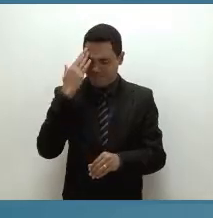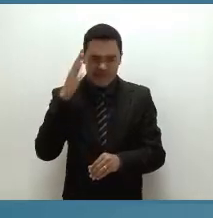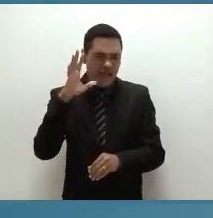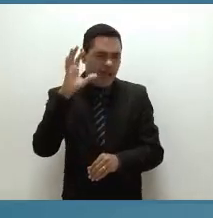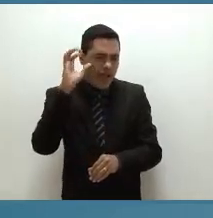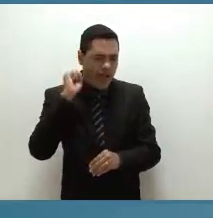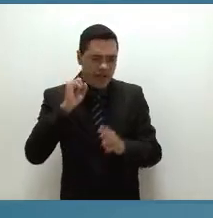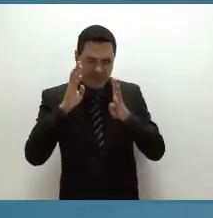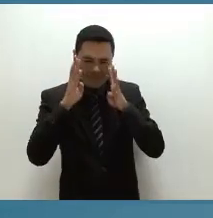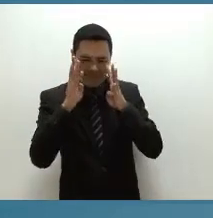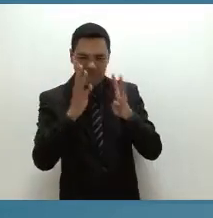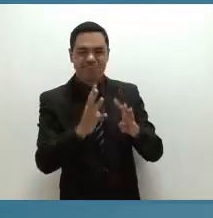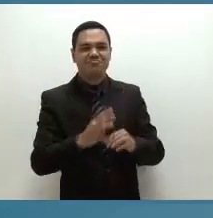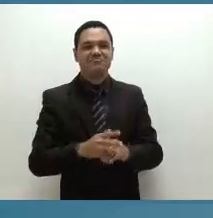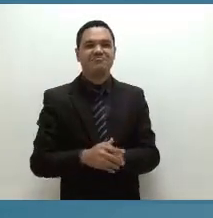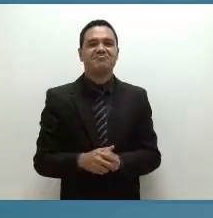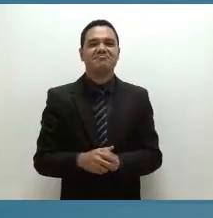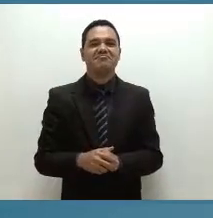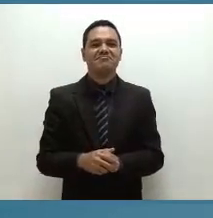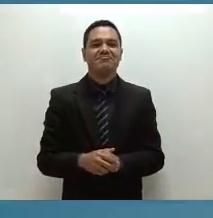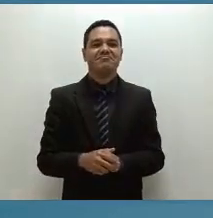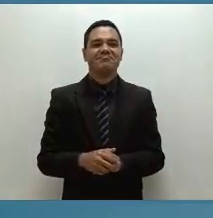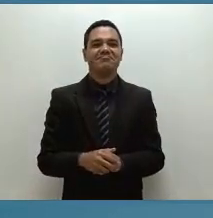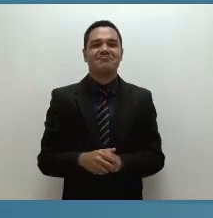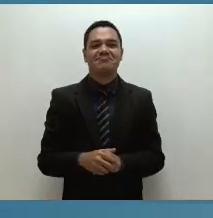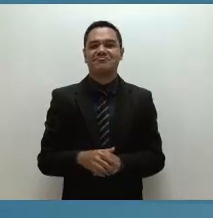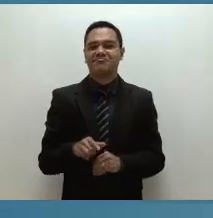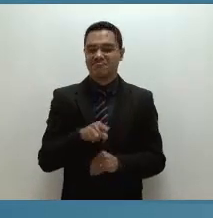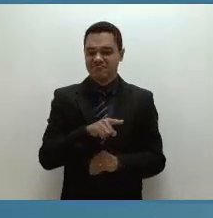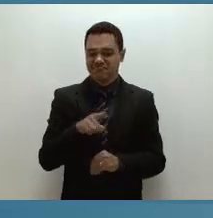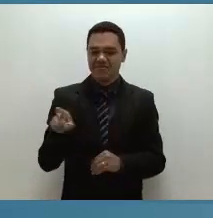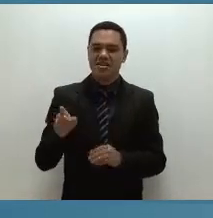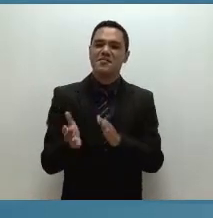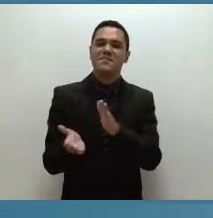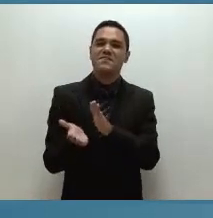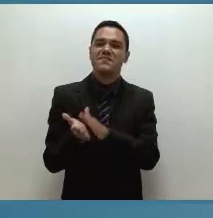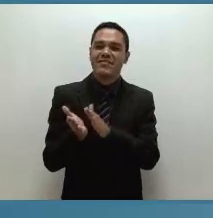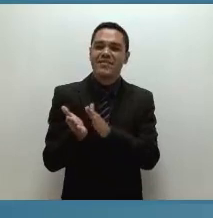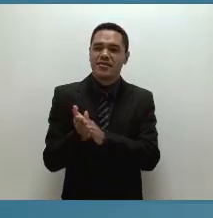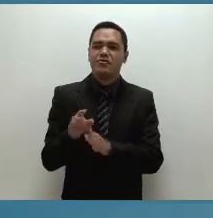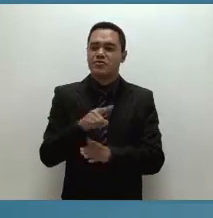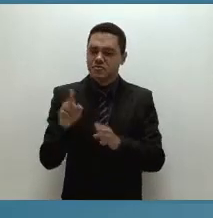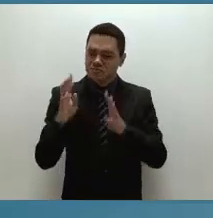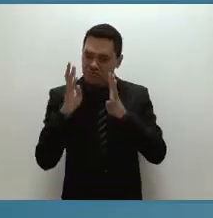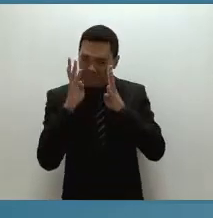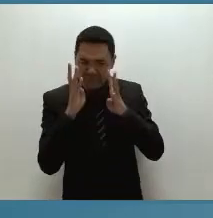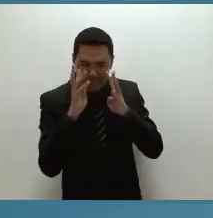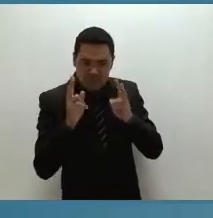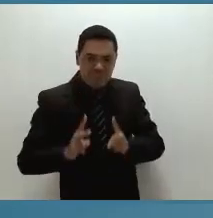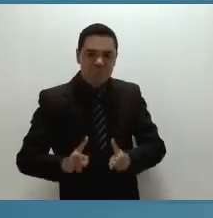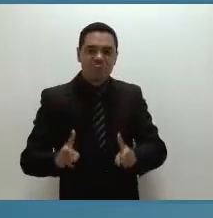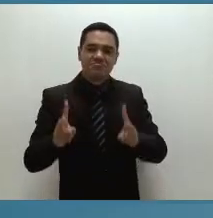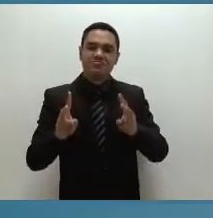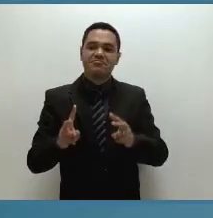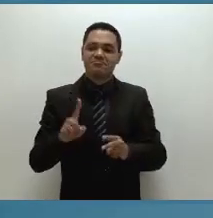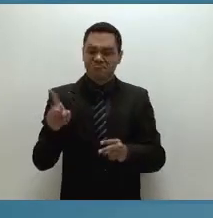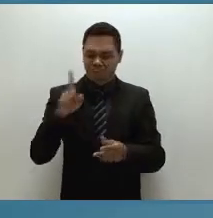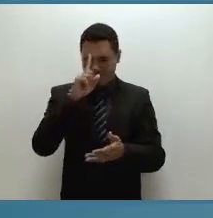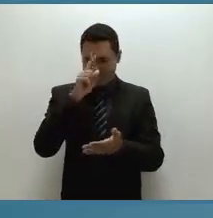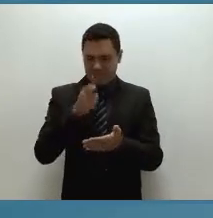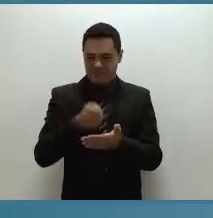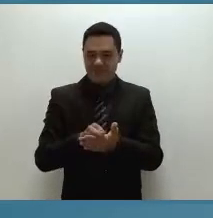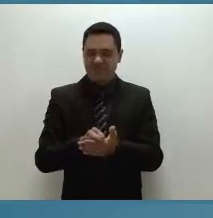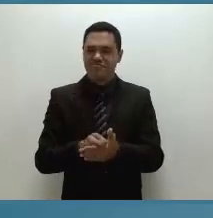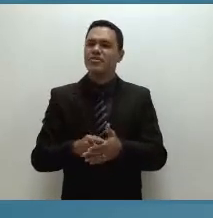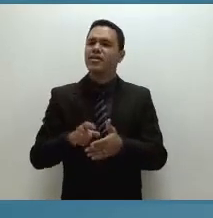Né? Então, eu te digo assim, escutando para poder ter boas decisões. Né? Porque só quem